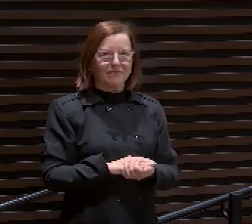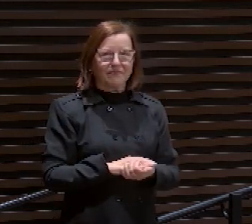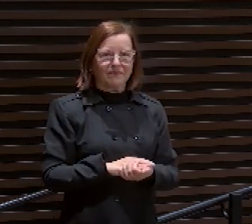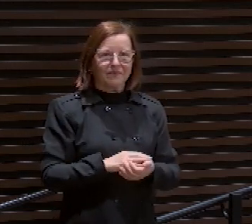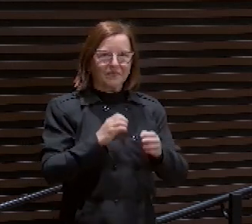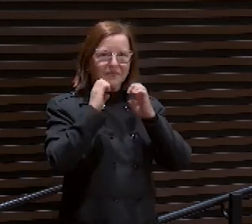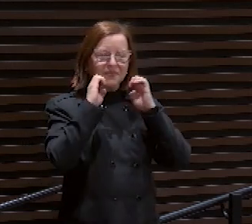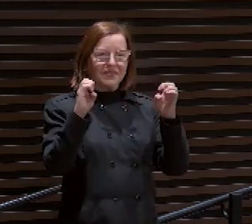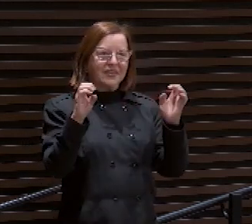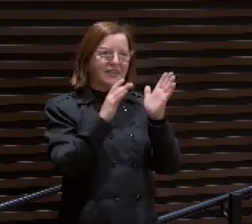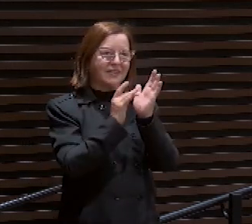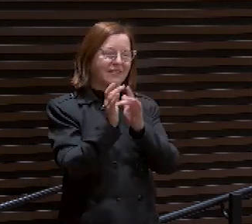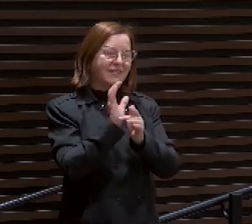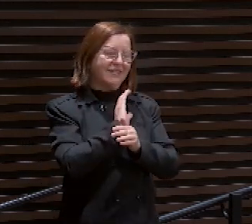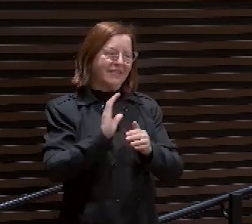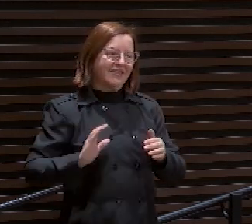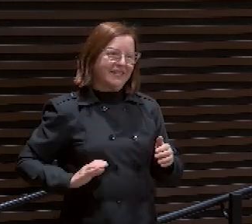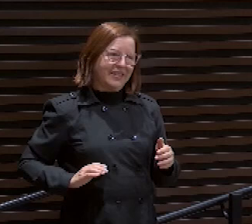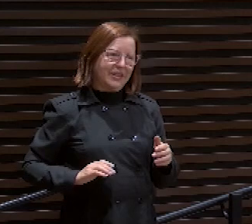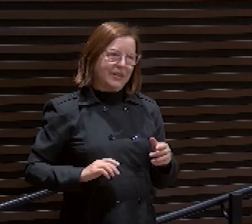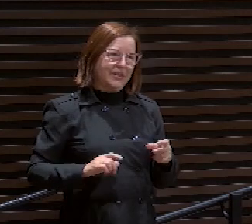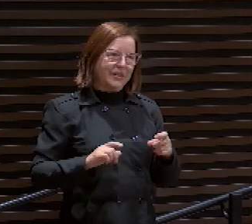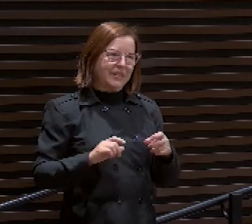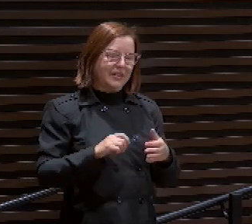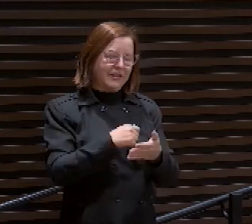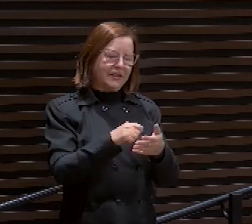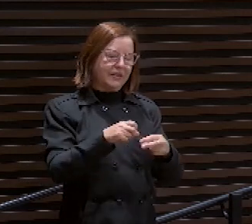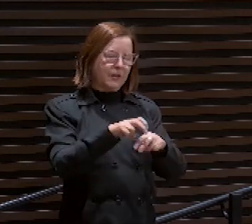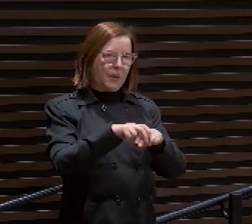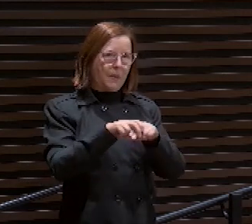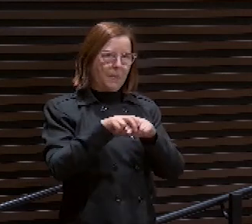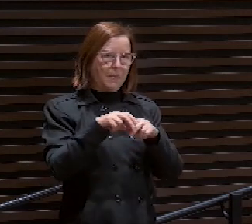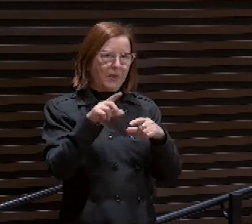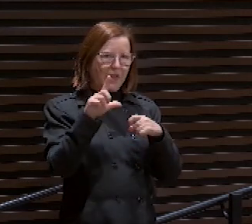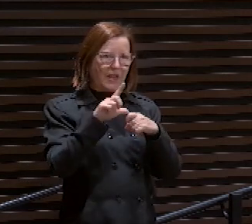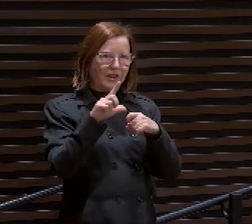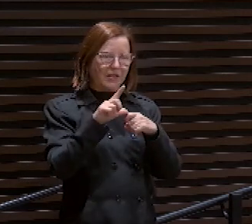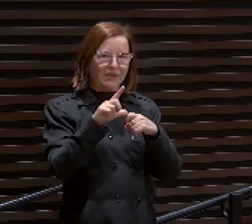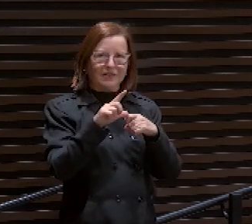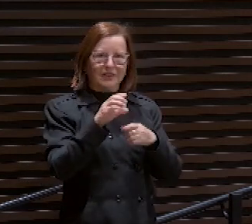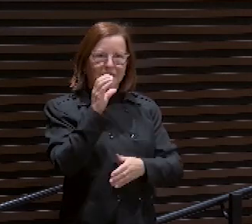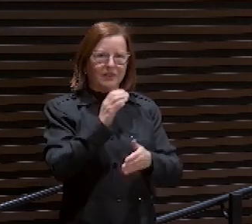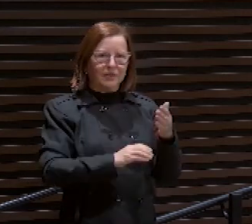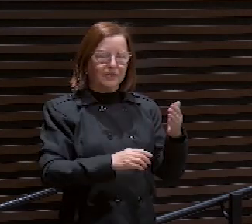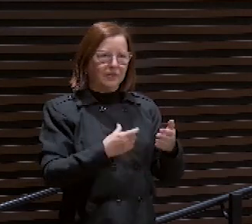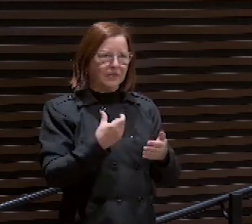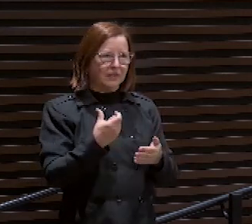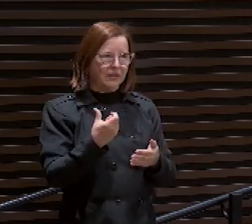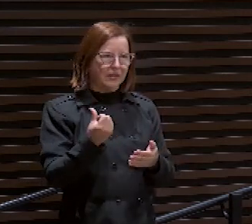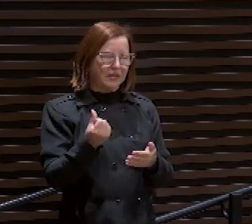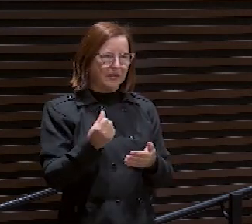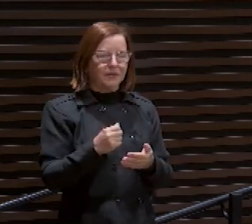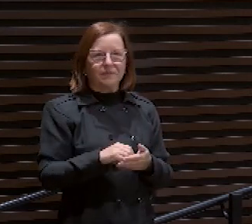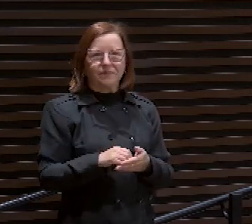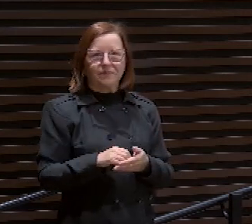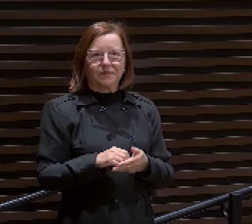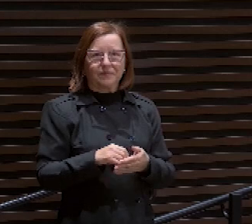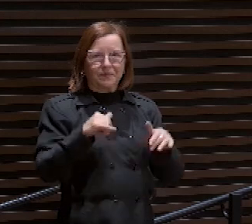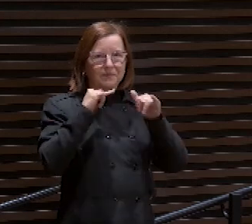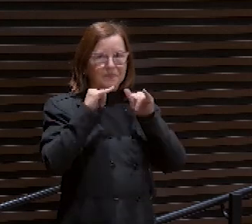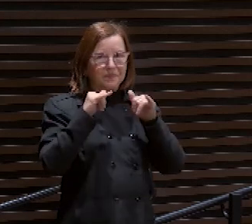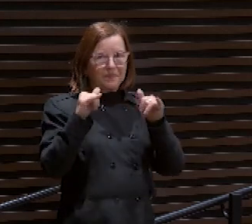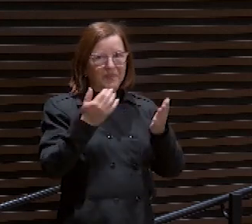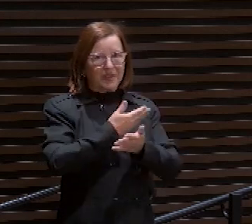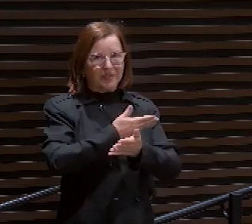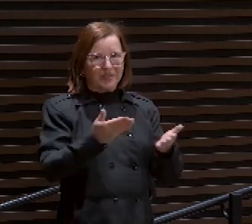Evangelho de Jesus Cristo segundo Lucas, capítulo 6, versículos 27 e 28. Digo-vos, porém,